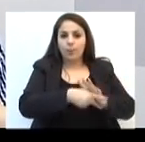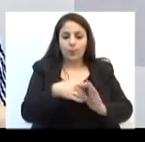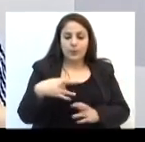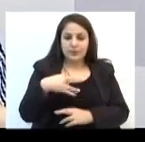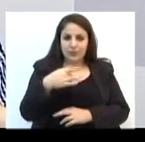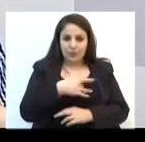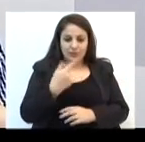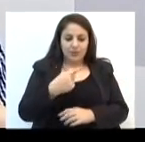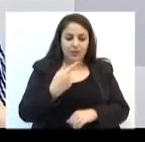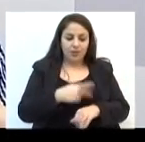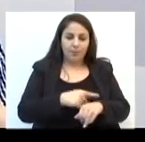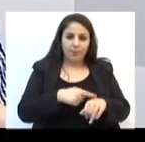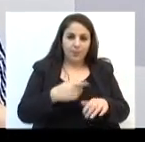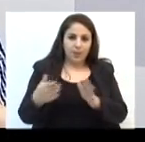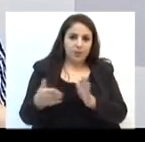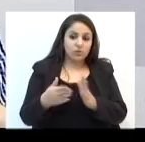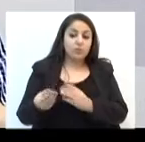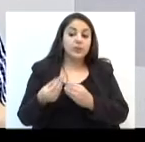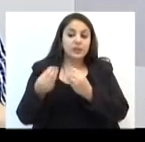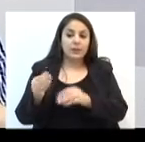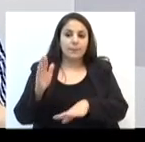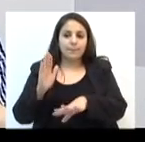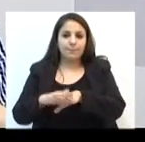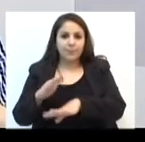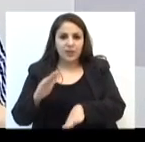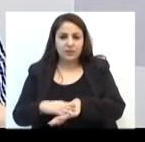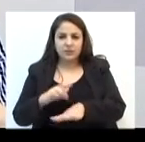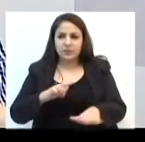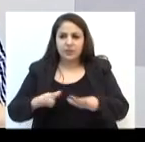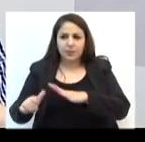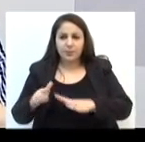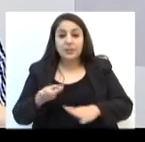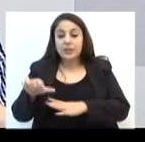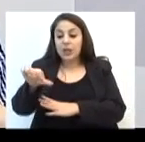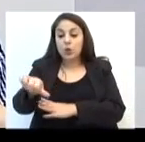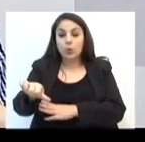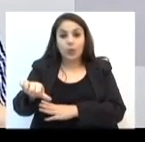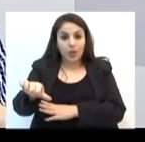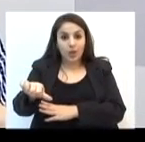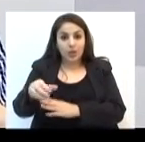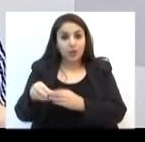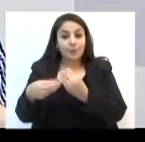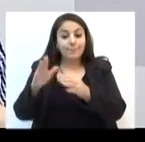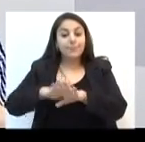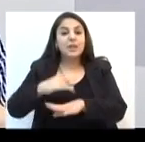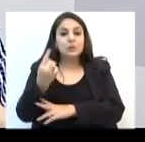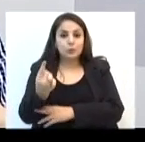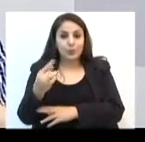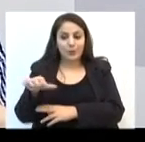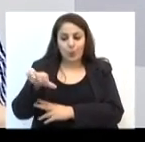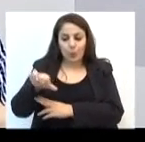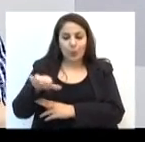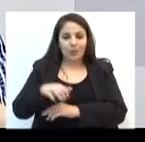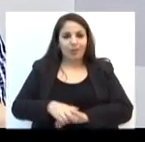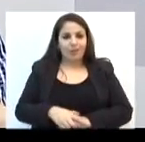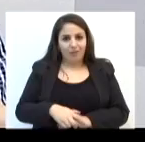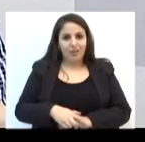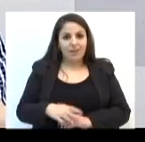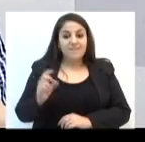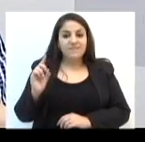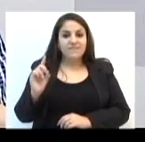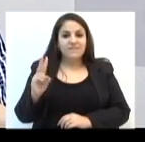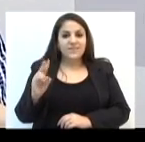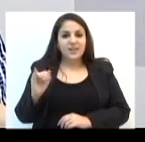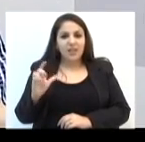saúde nesse período de governo. Vamos entregar, dentro de algumas semanas, a 9ª, que será a unidade de saúde lá da Vila